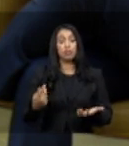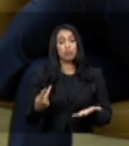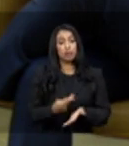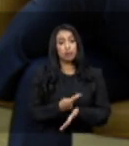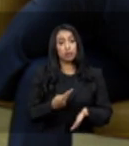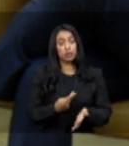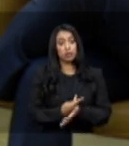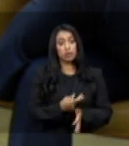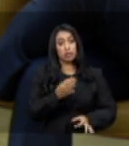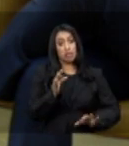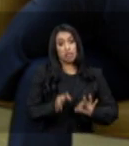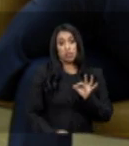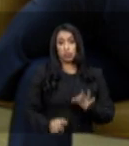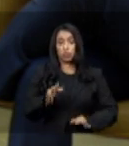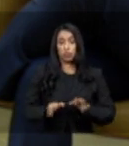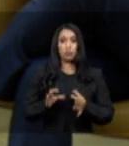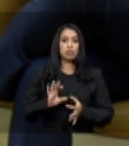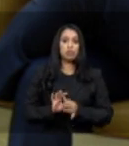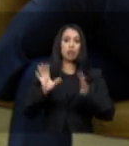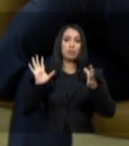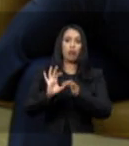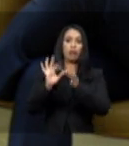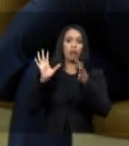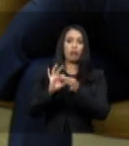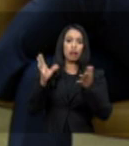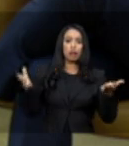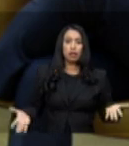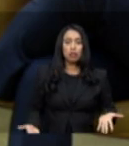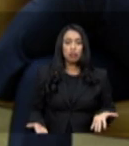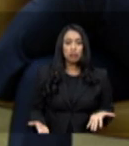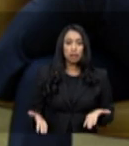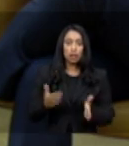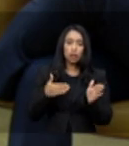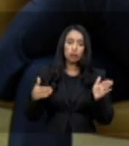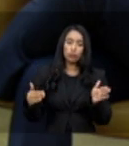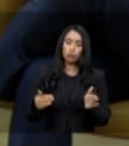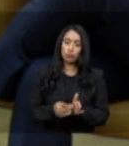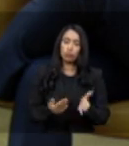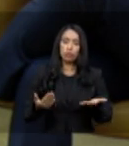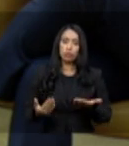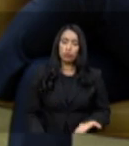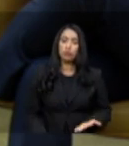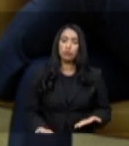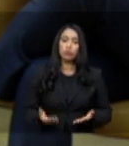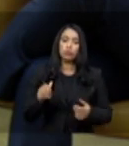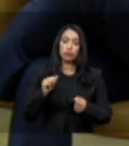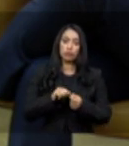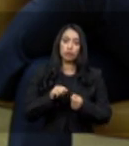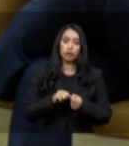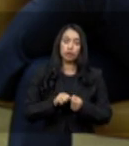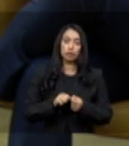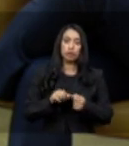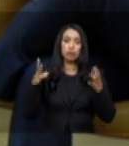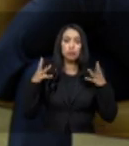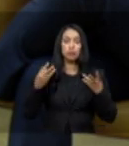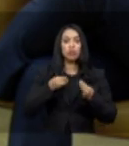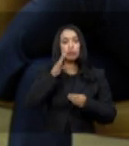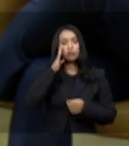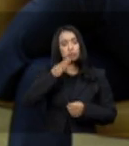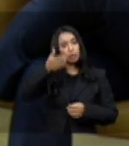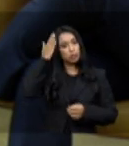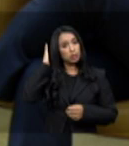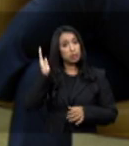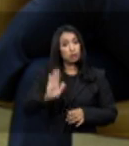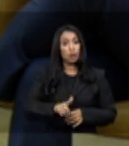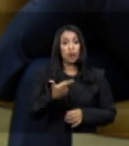federal e os estados do país inteiro atendam a conclamação que advém da decisão proferida pelo eminente ministro marco aurélio